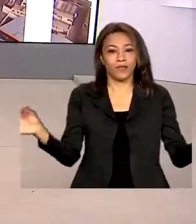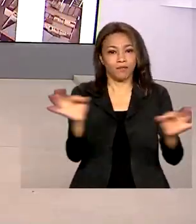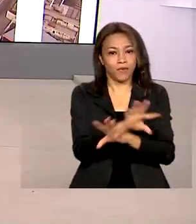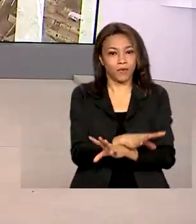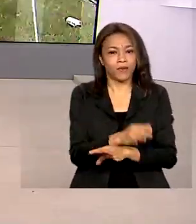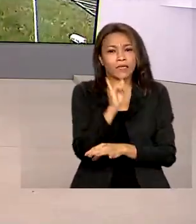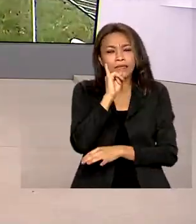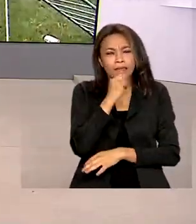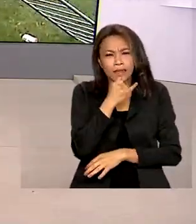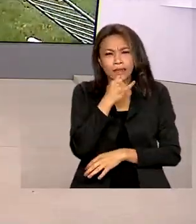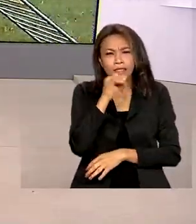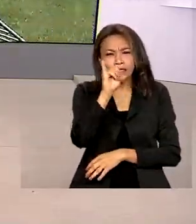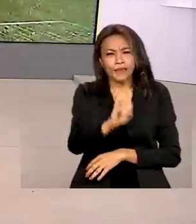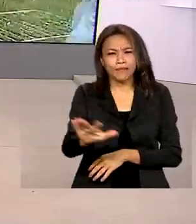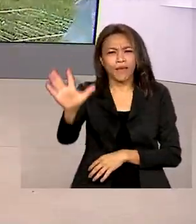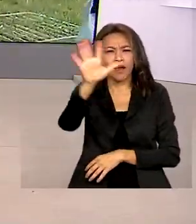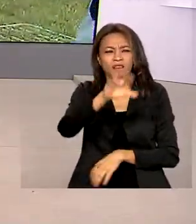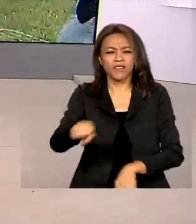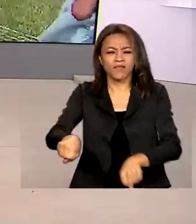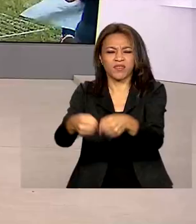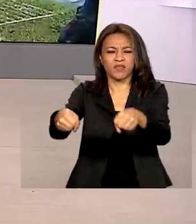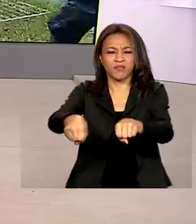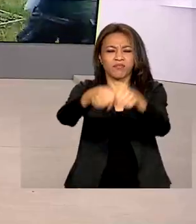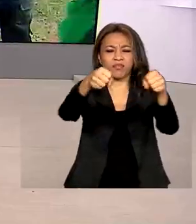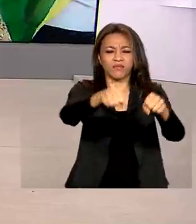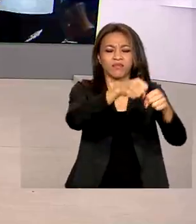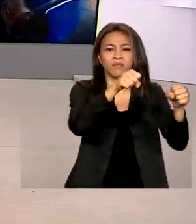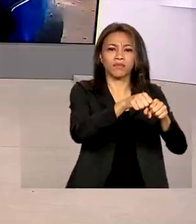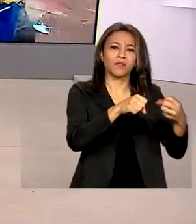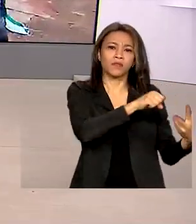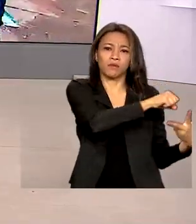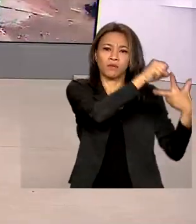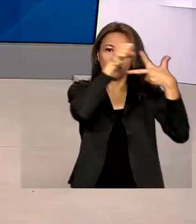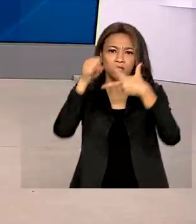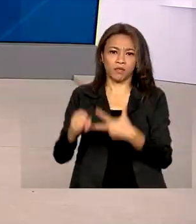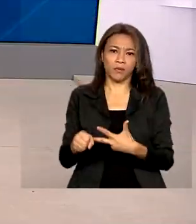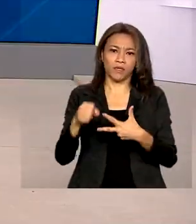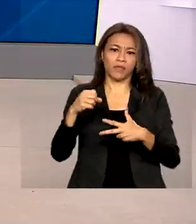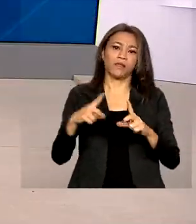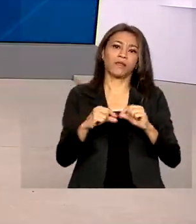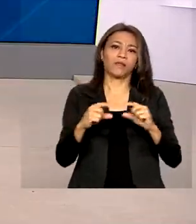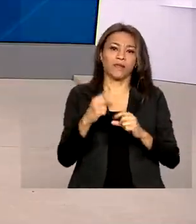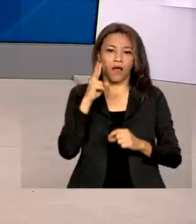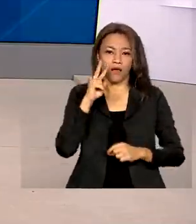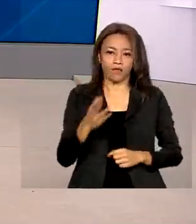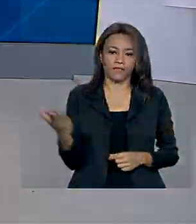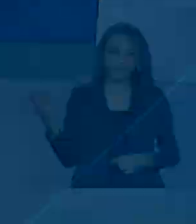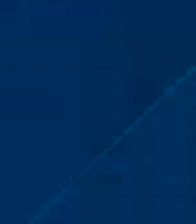tristes imagens da destruição das sedes dos 3 poderes em Brasília. Até amanhã.